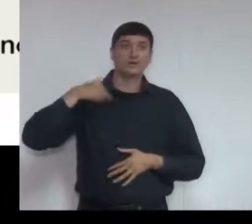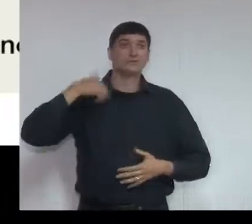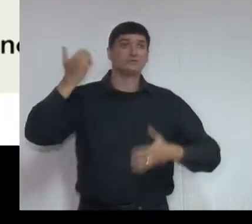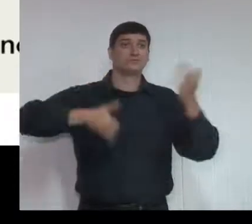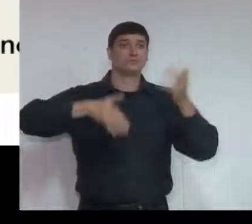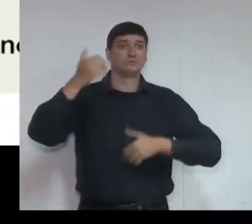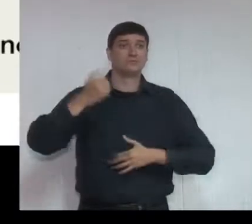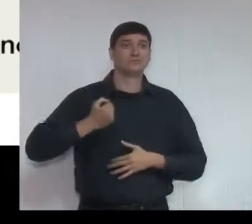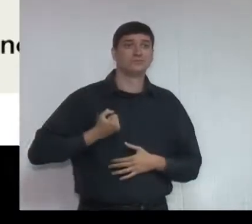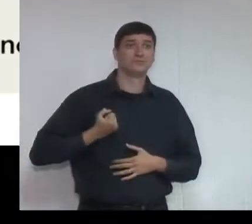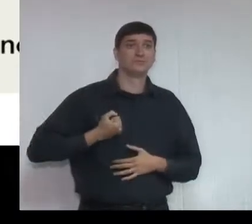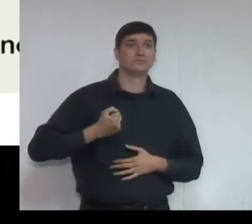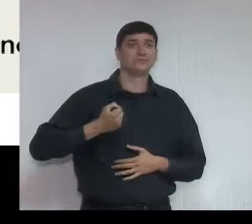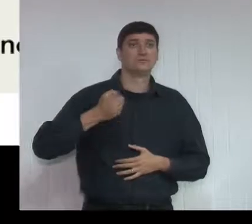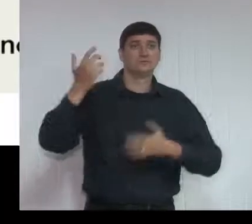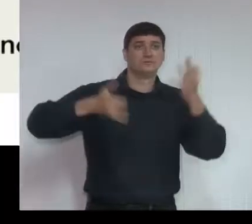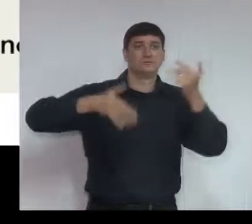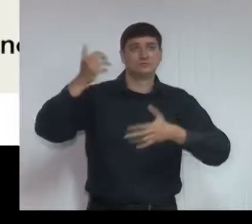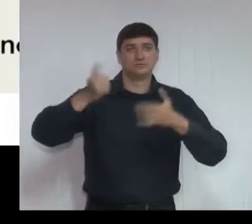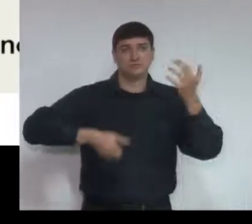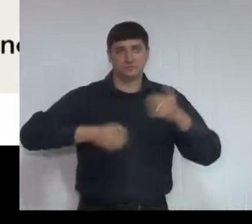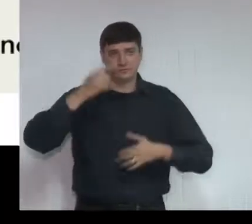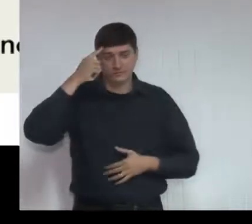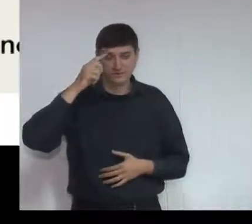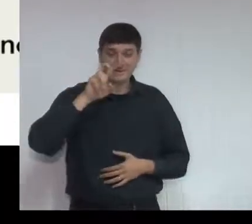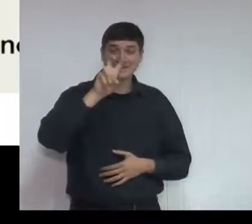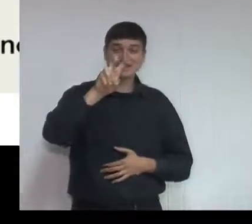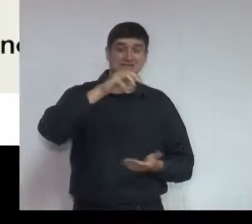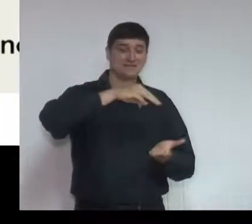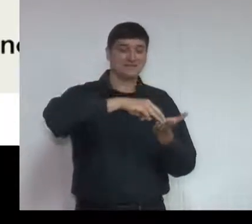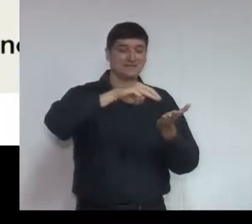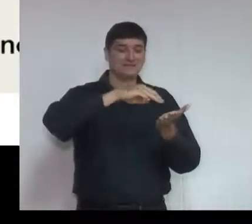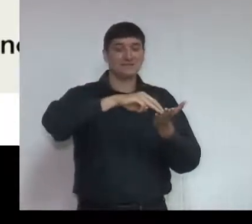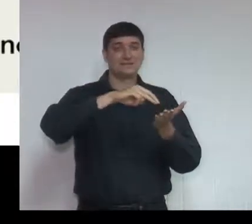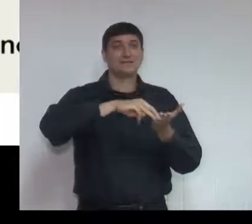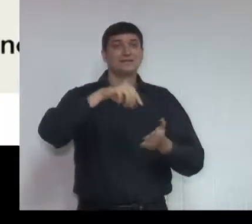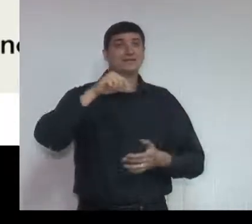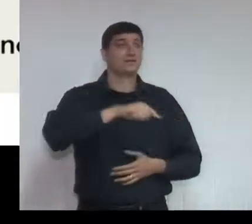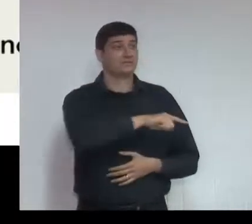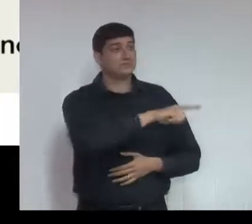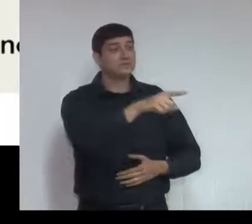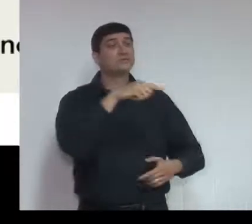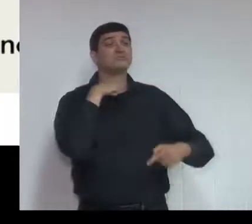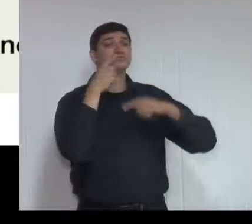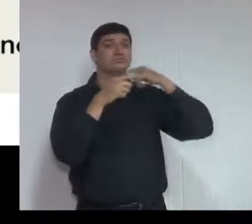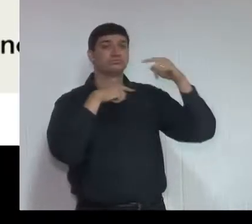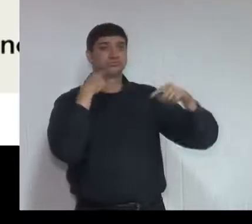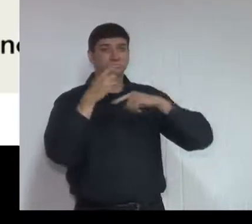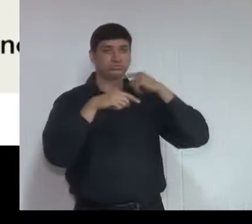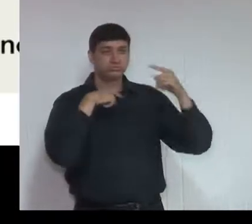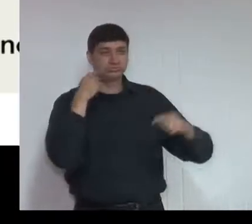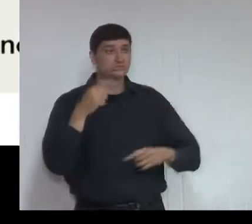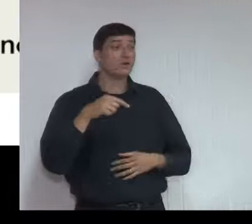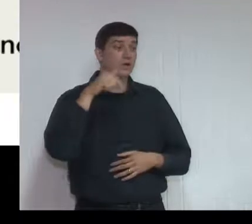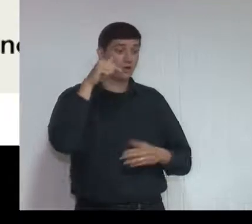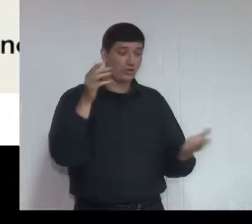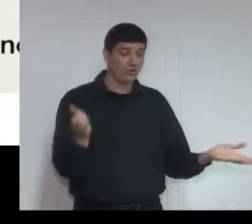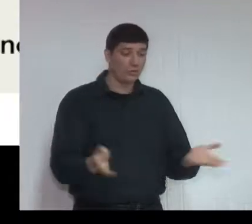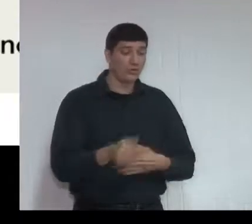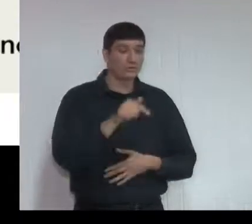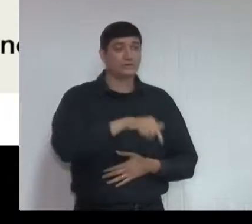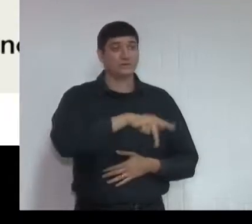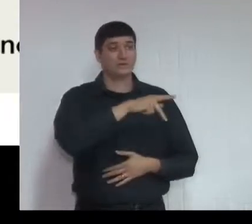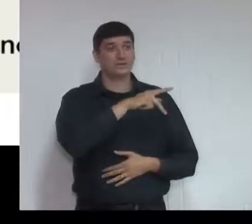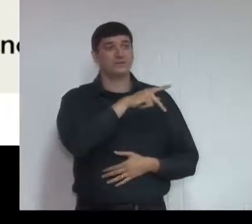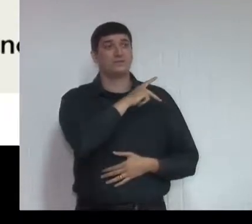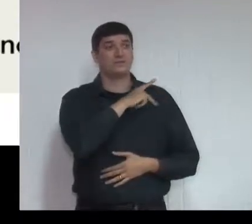números. Quando eu uso o número dos 5 secretários, se alguém ainda tem dúvida, falamos hoje, o prefeito esteve